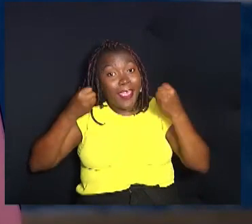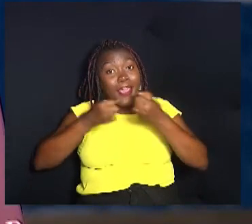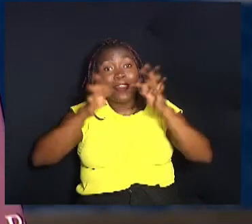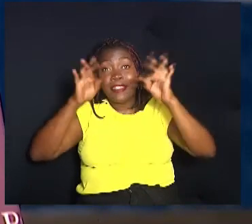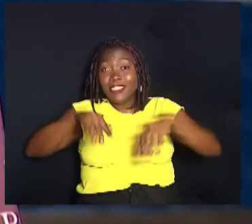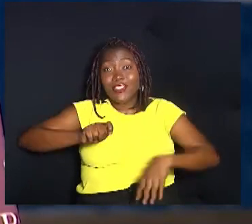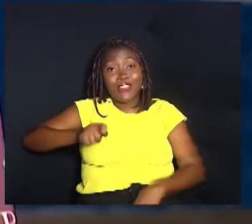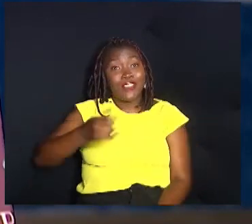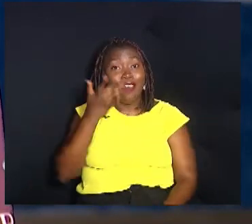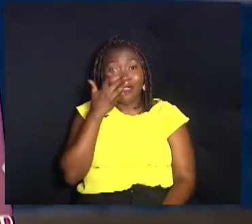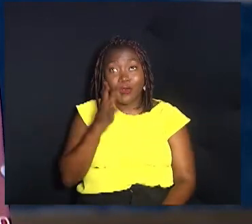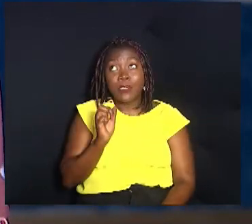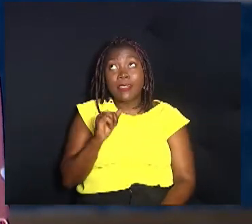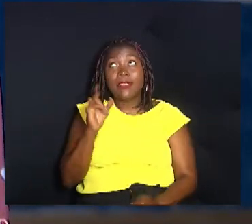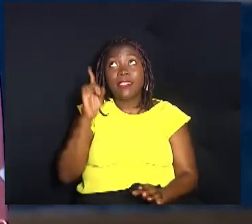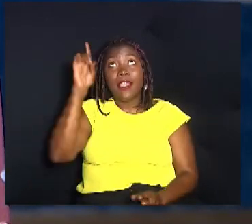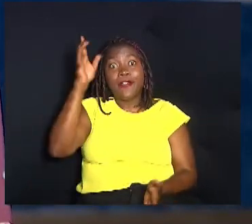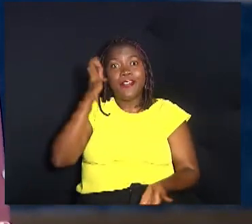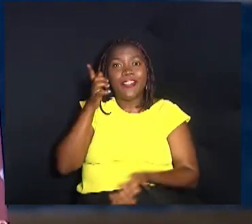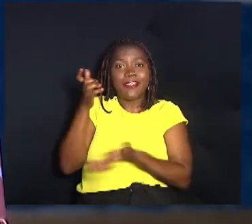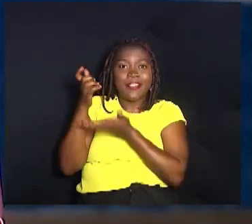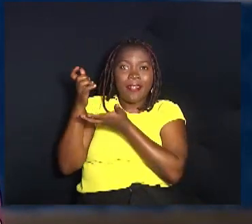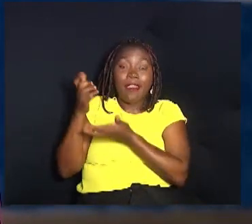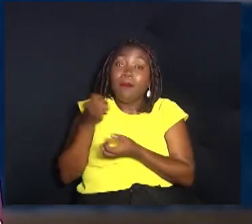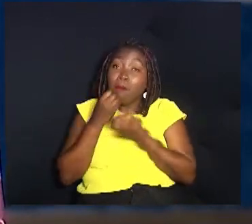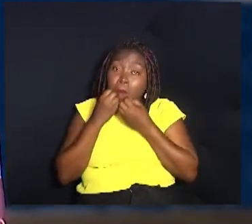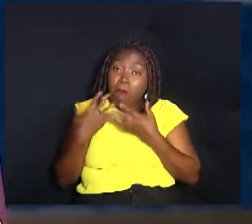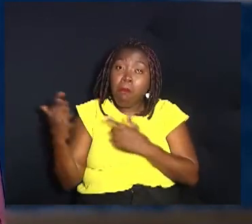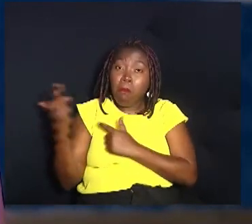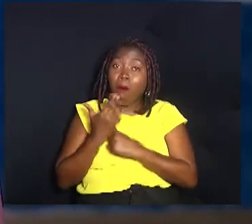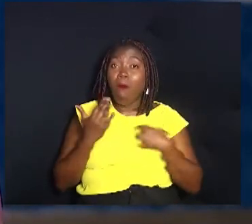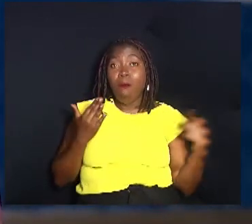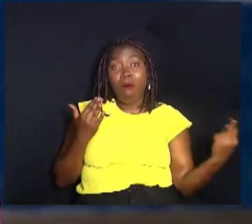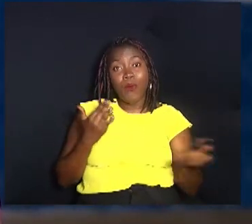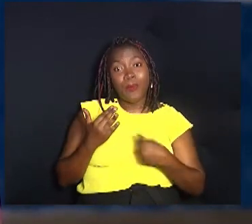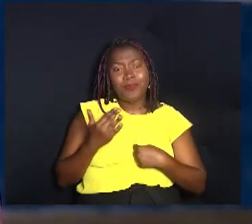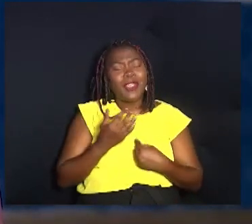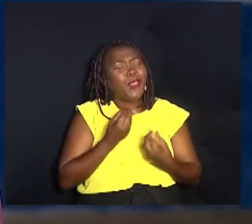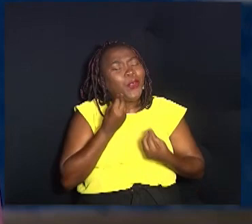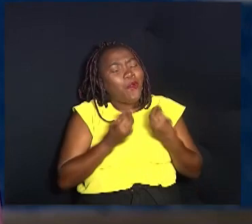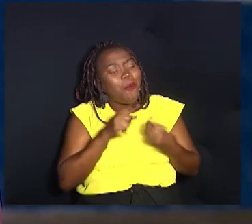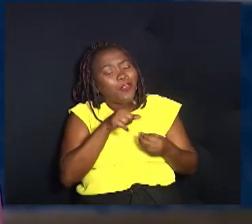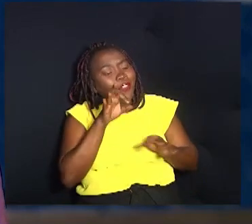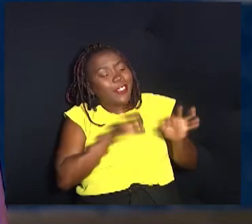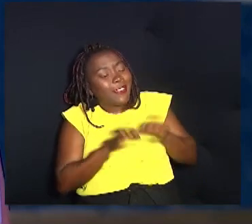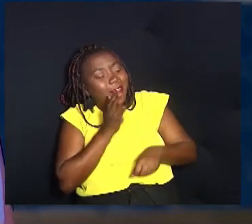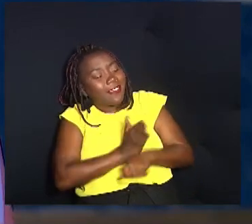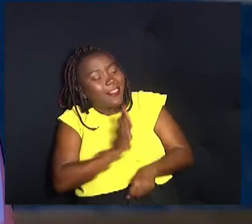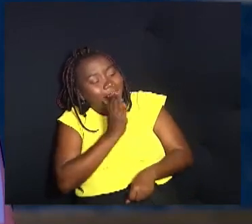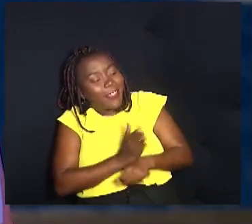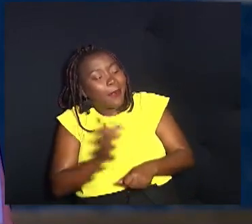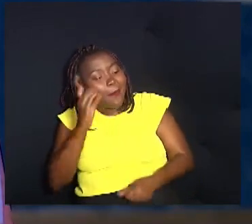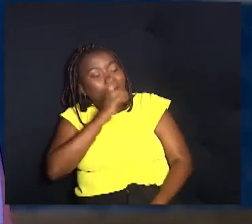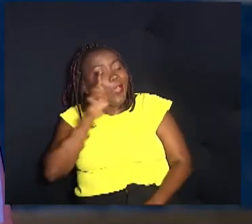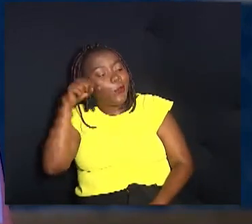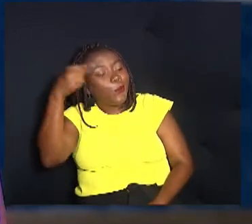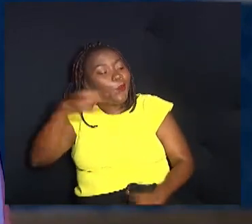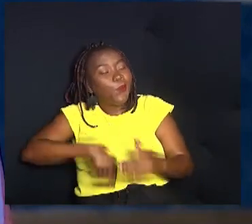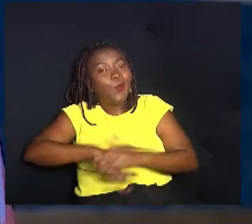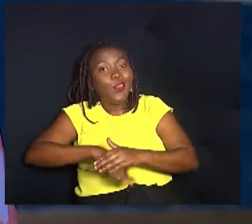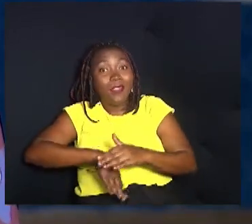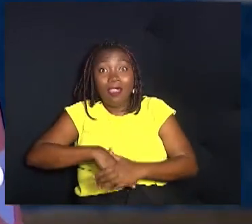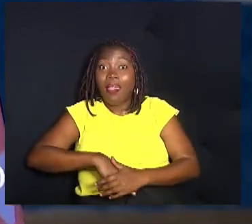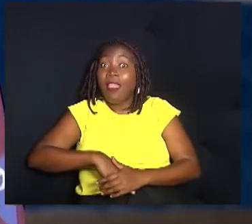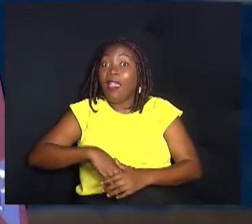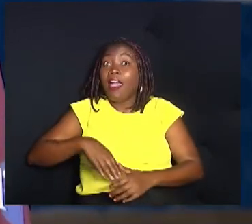quiser. Então, isso vai ser muito bom para a gente. E como que você está se preparando aí para domingo, para o jogo? Ter cabeça